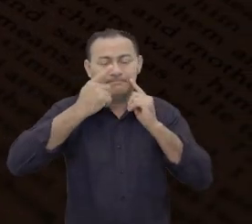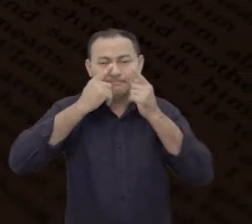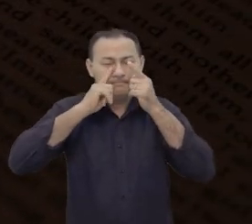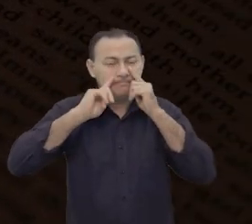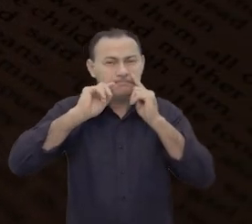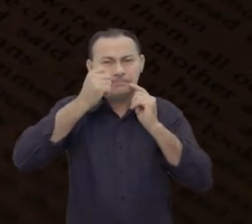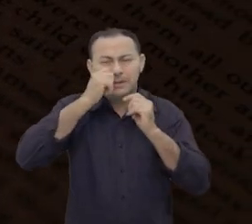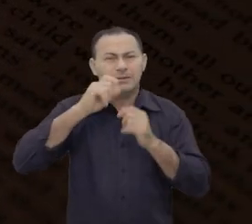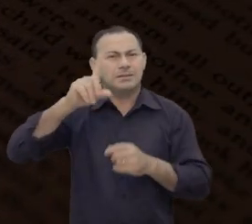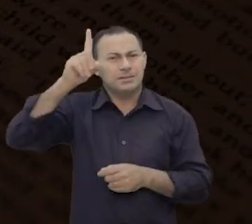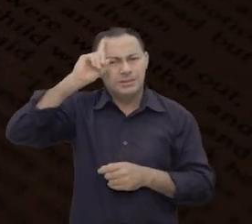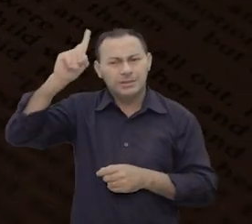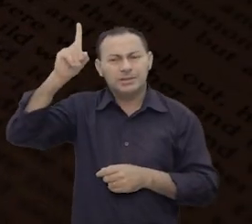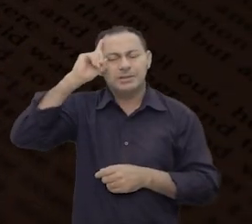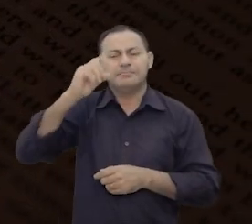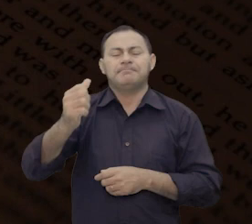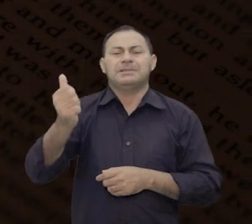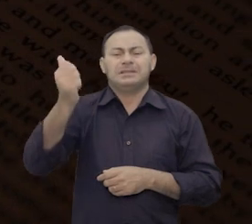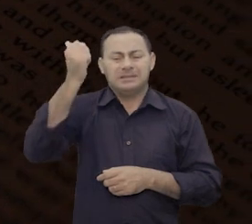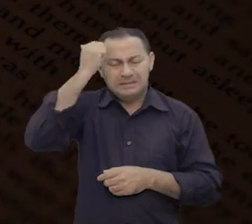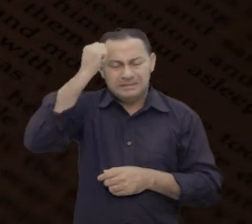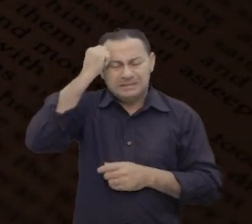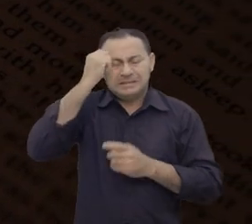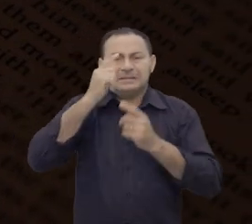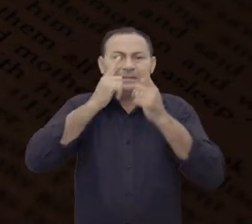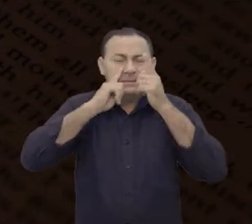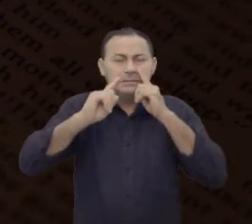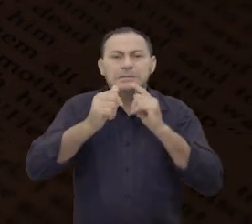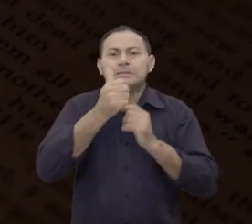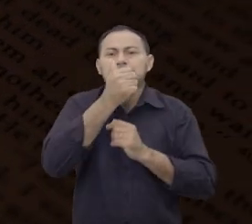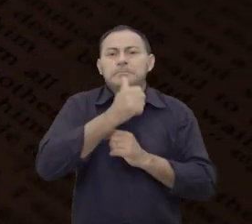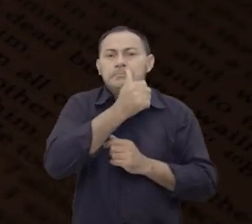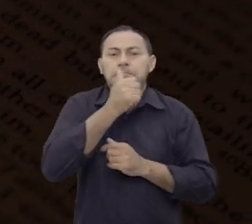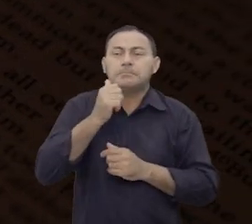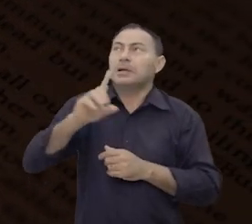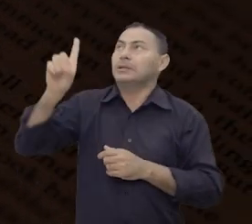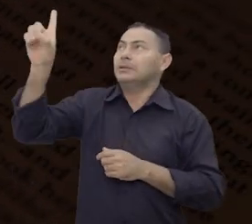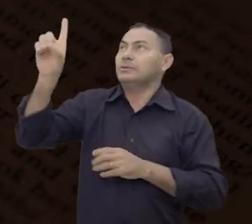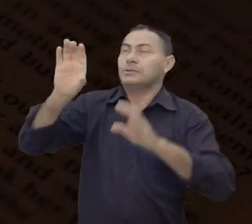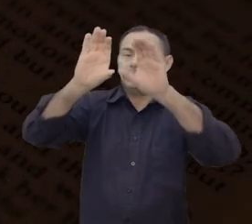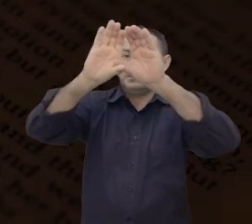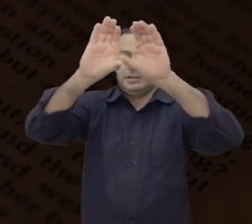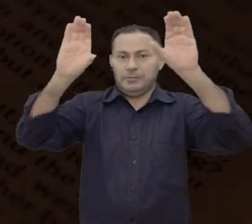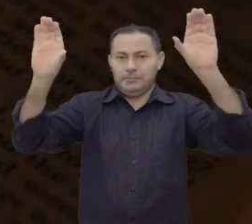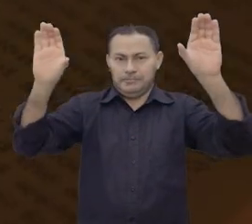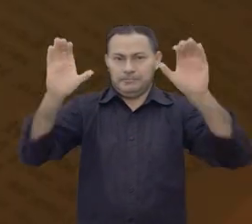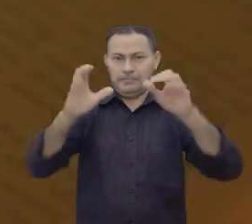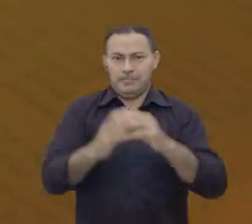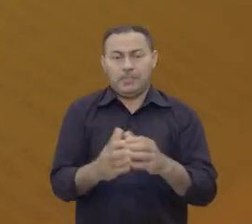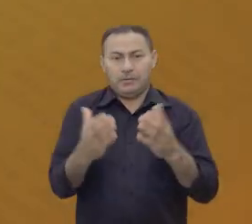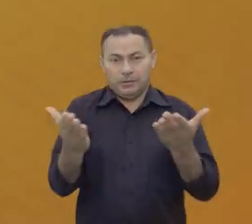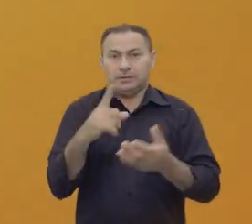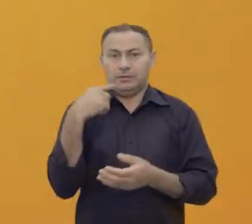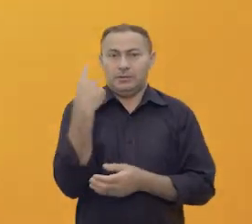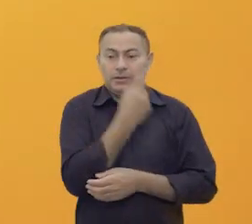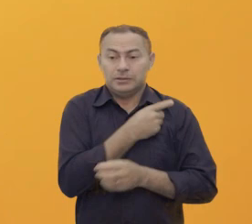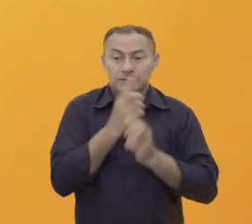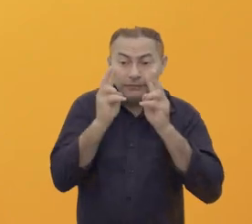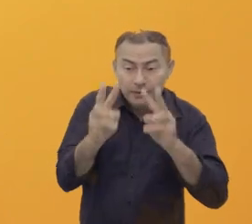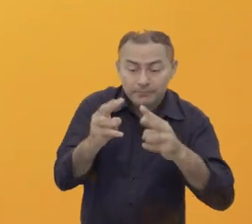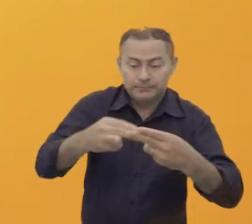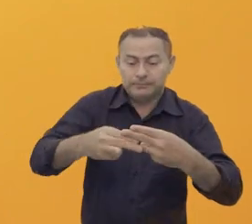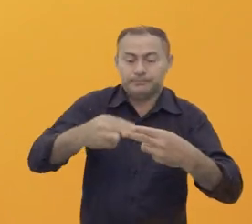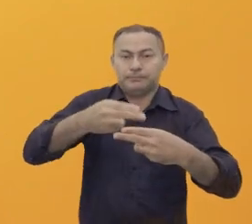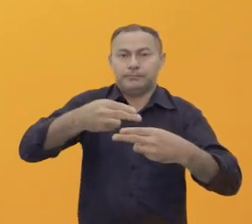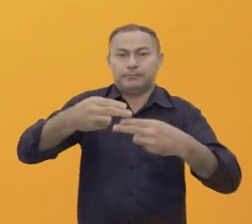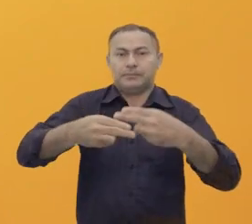chorei. Passei dias lamentando-me, jejuando e orando ao Deus dos céus. Com isso vemos que Neemias